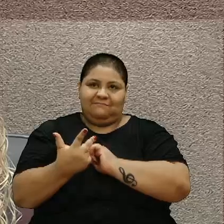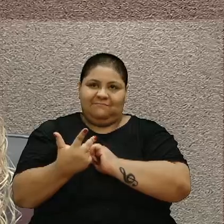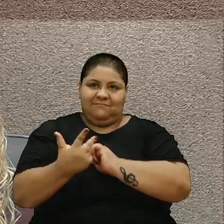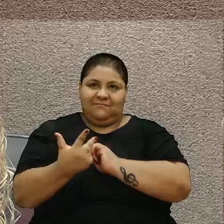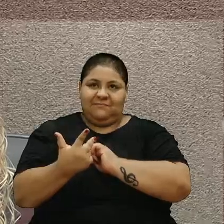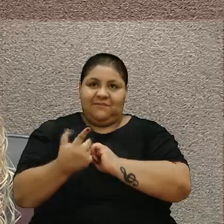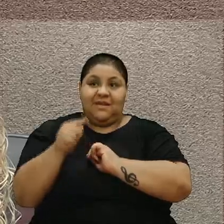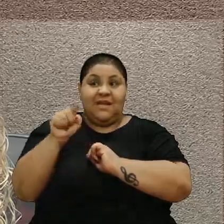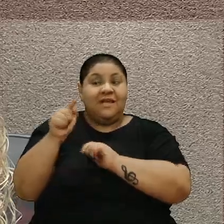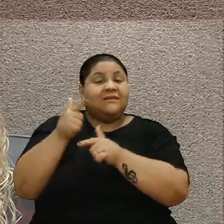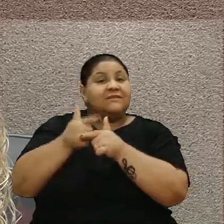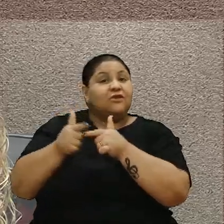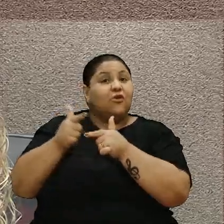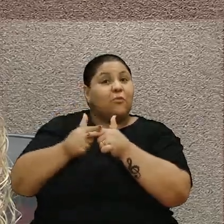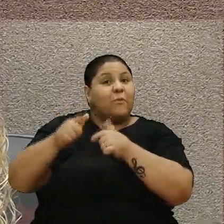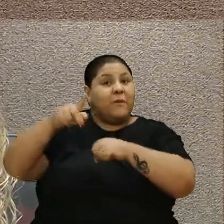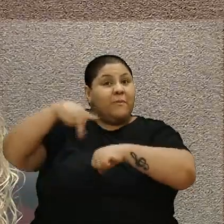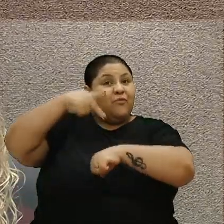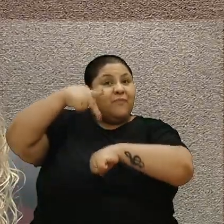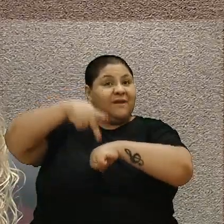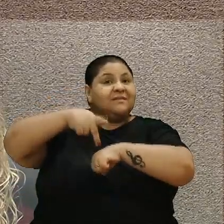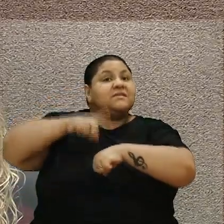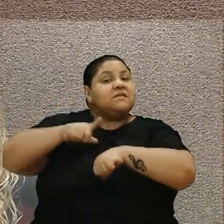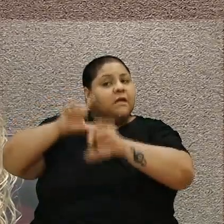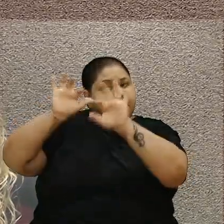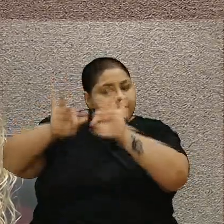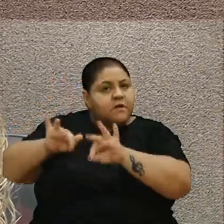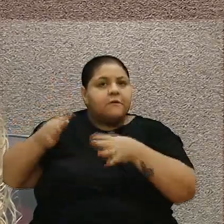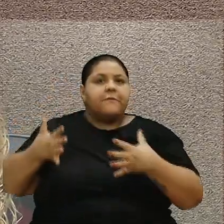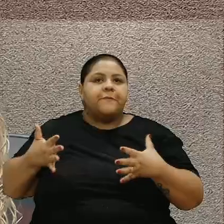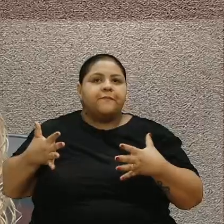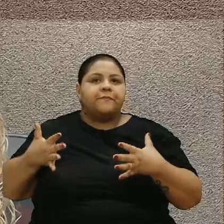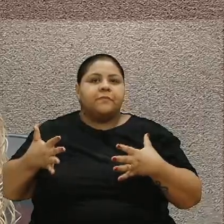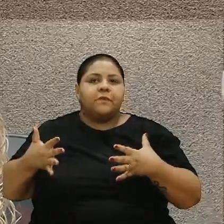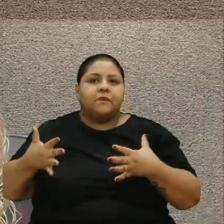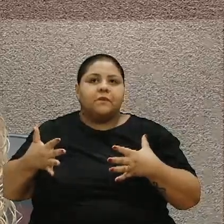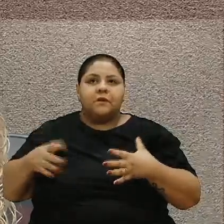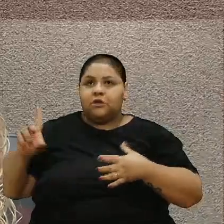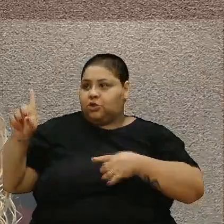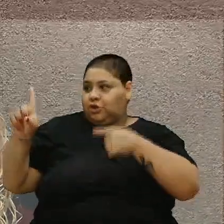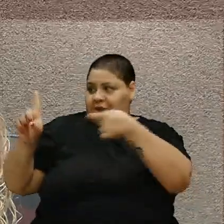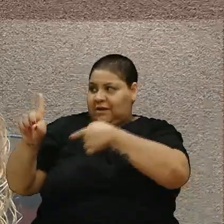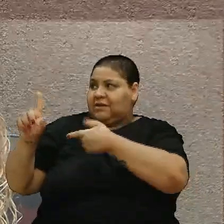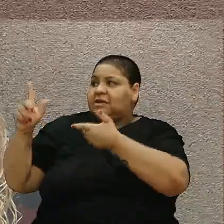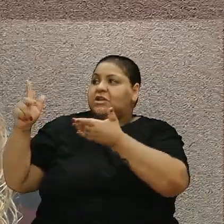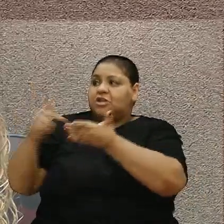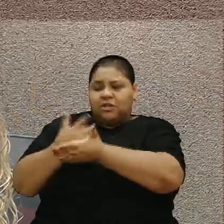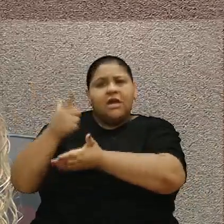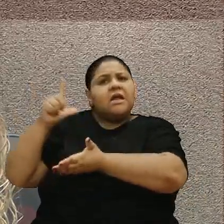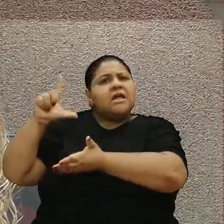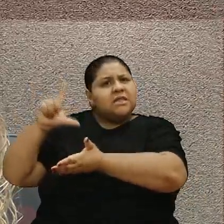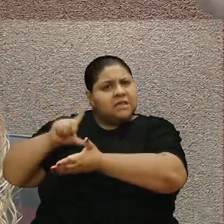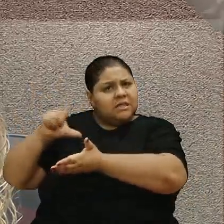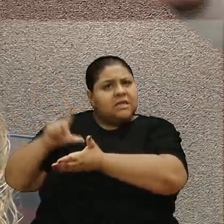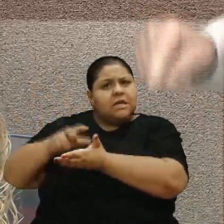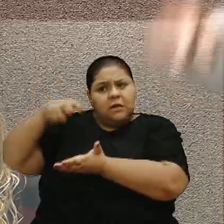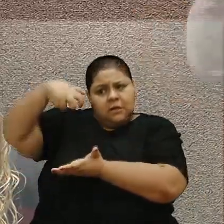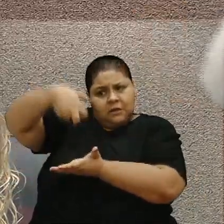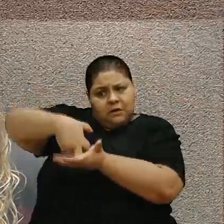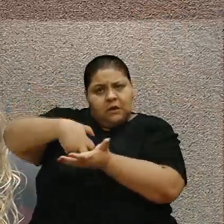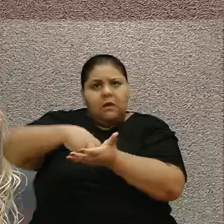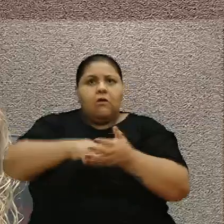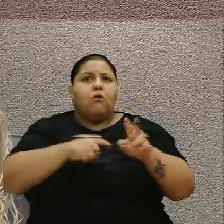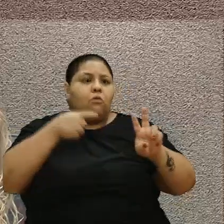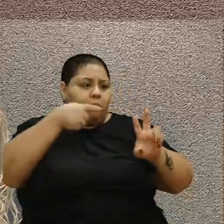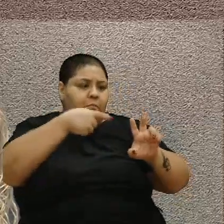Esse é o problema no nosso país que tem que acabar. Quando alguém de direita erra, tem que ser punido. Quando alguém de esquerda erra,